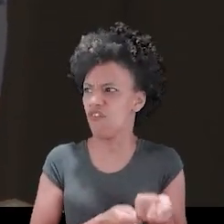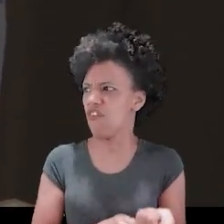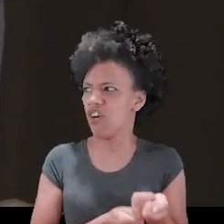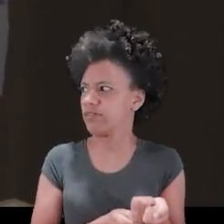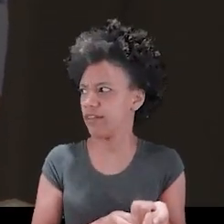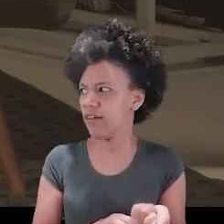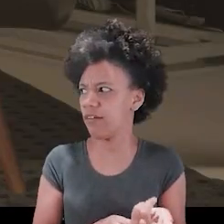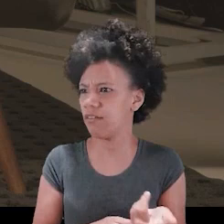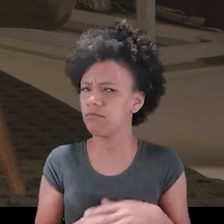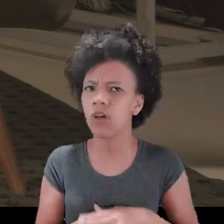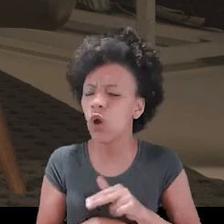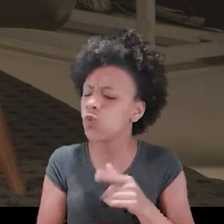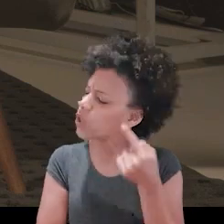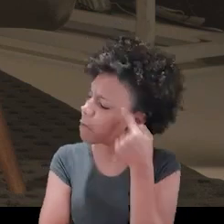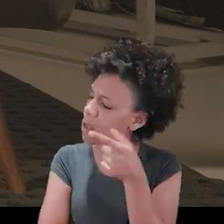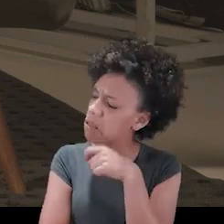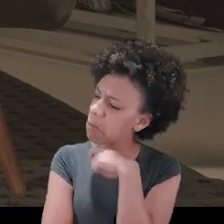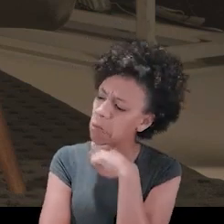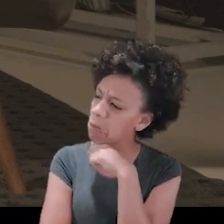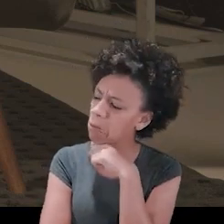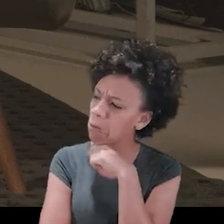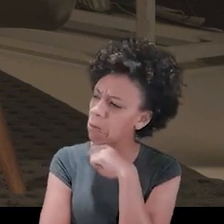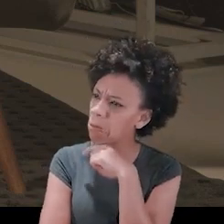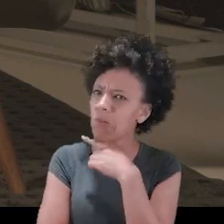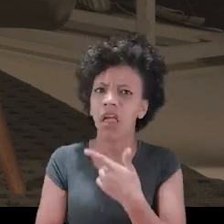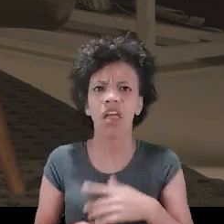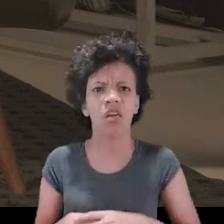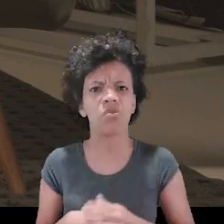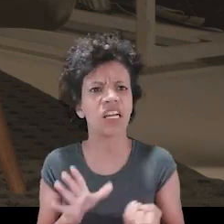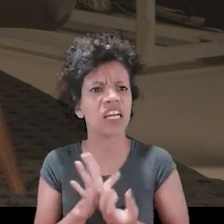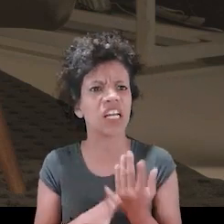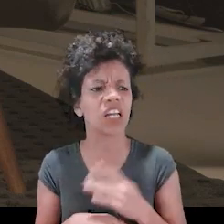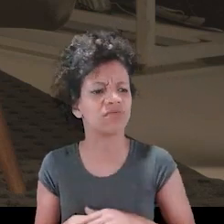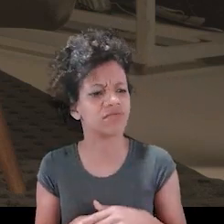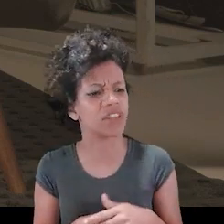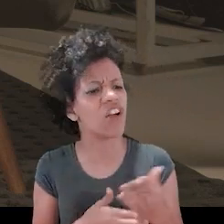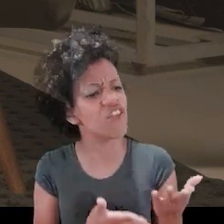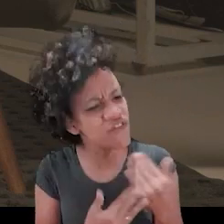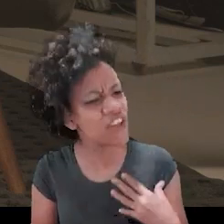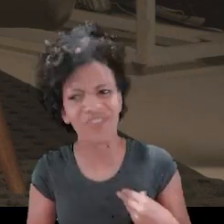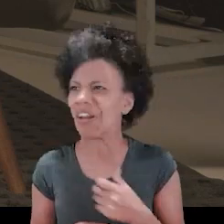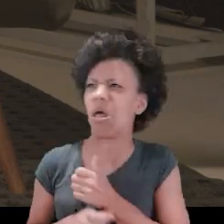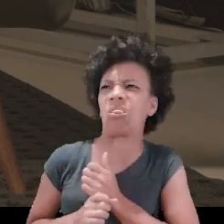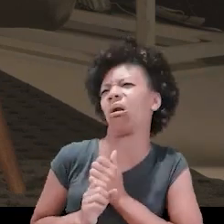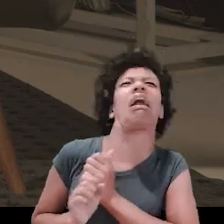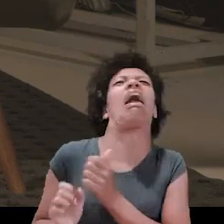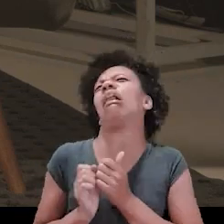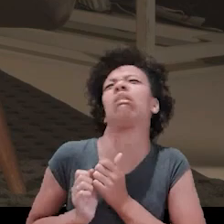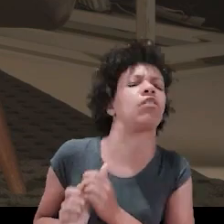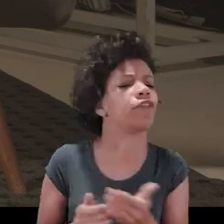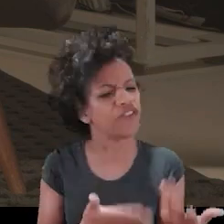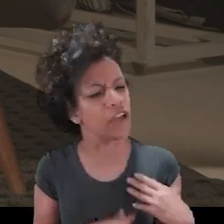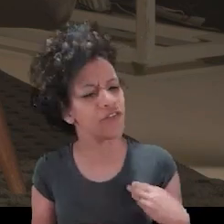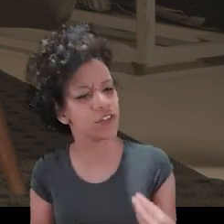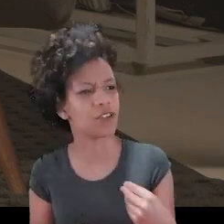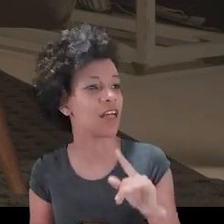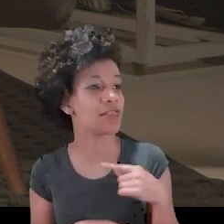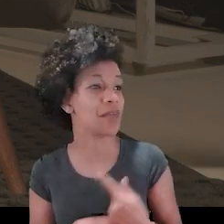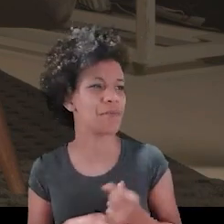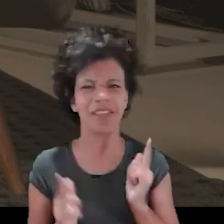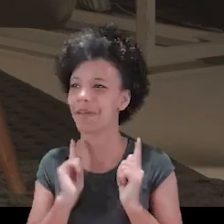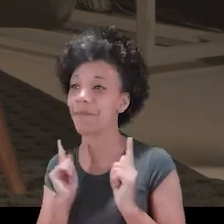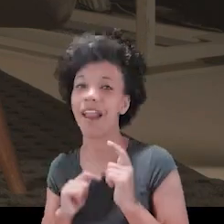praticamente falando cara tem que forçar é muito nunca parei para pensar nisso né Eu tô querendo uma blusa a dor às vezes Vem vindo eu não quero papai não quer